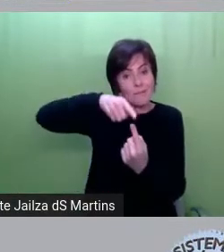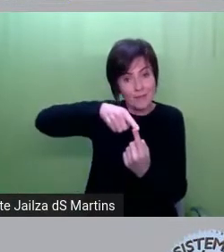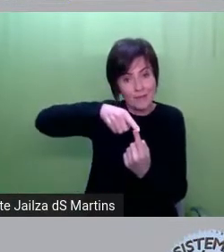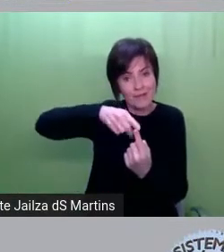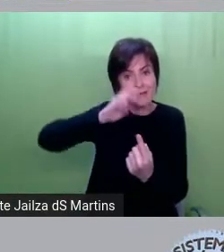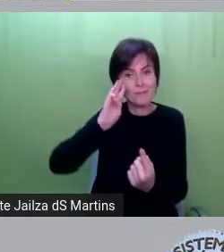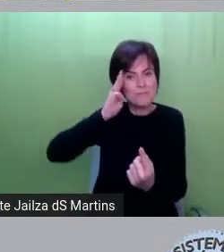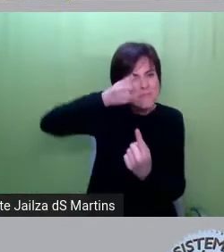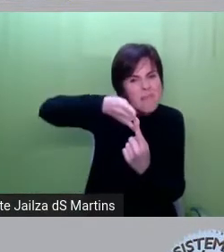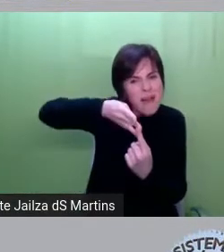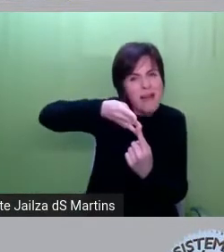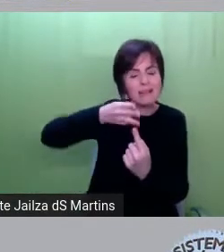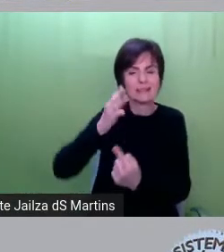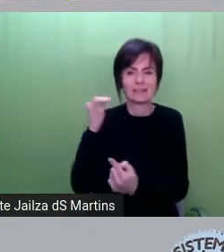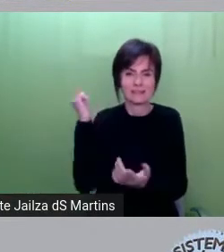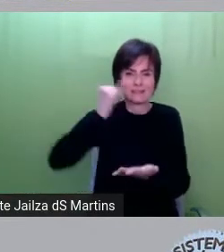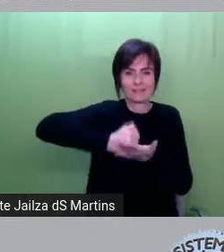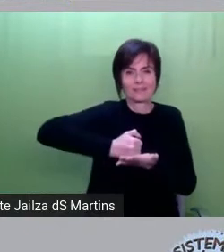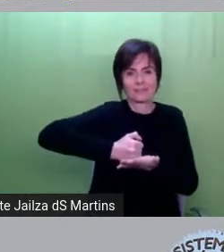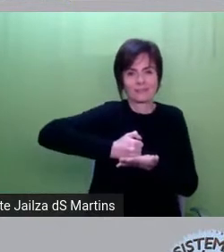superávit primário e do câmbio